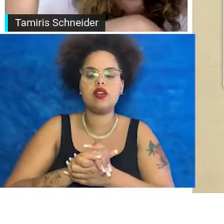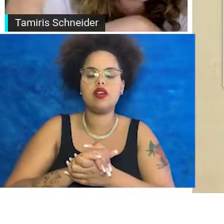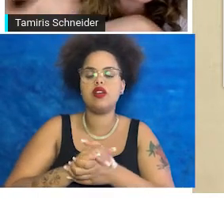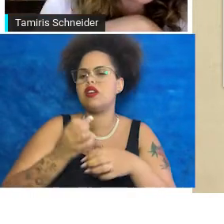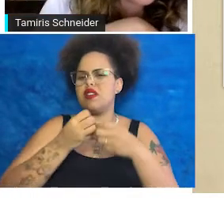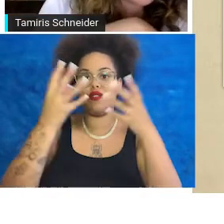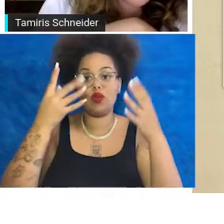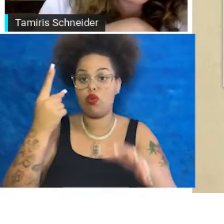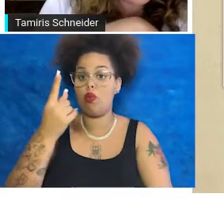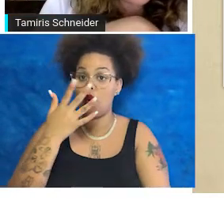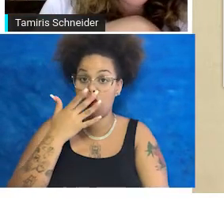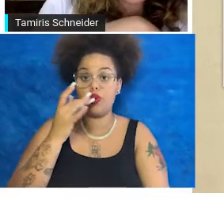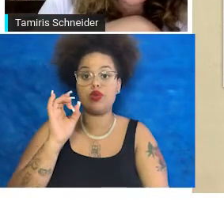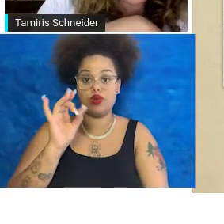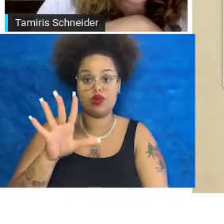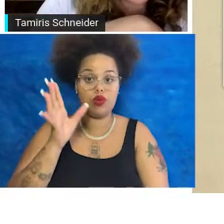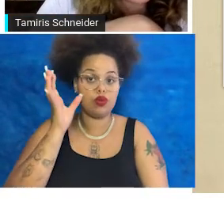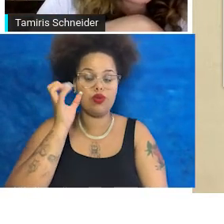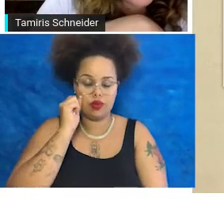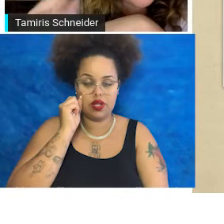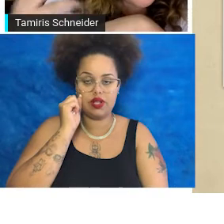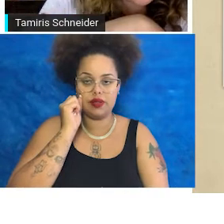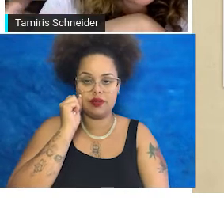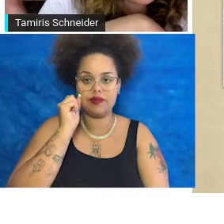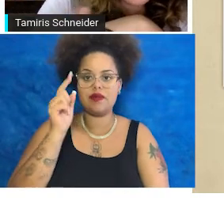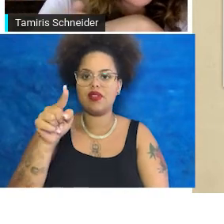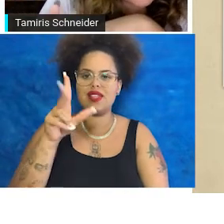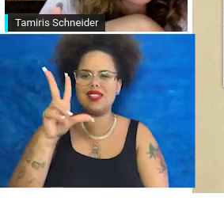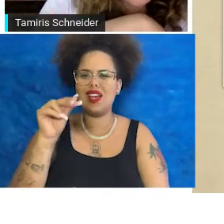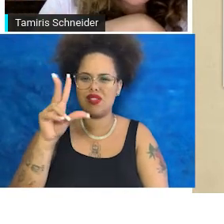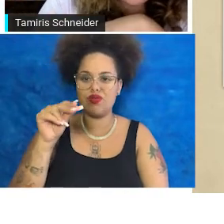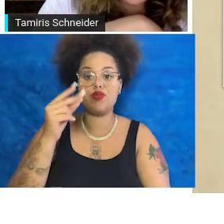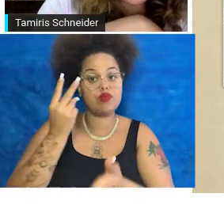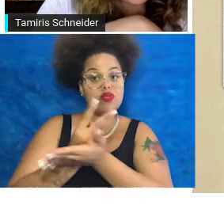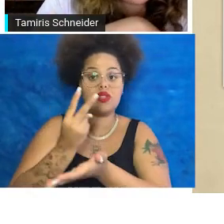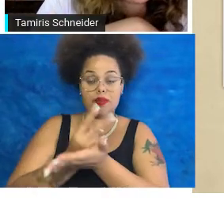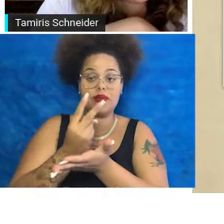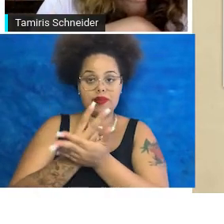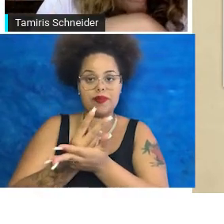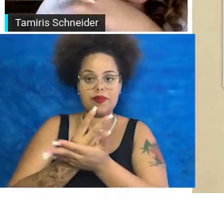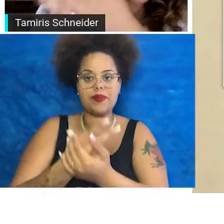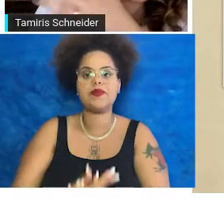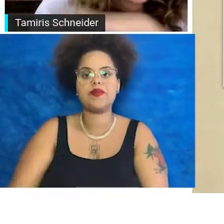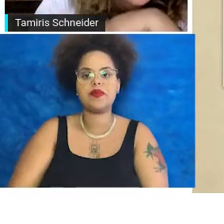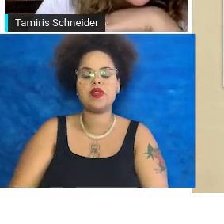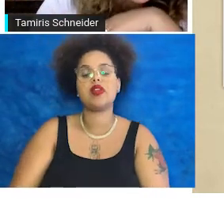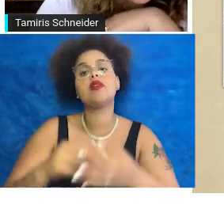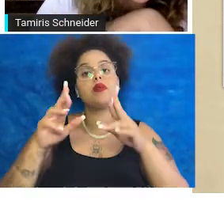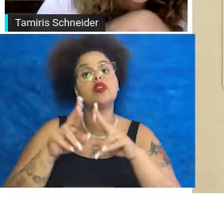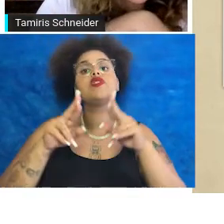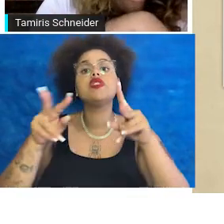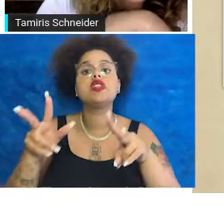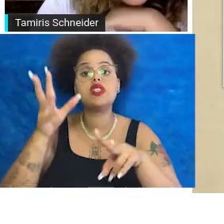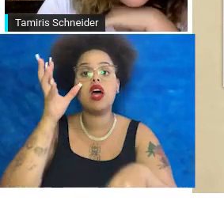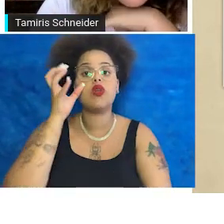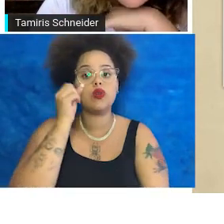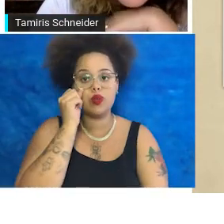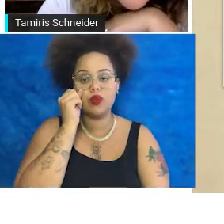enfim, é uma cor só, basicamente, o quarto deles, né? Esse azul, sempre. Para diferenciar do quarto